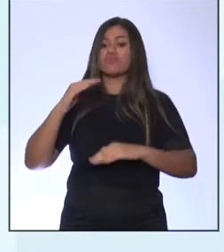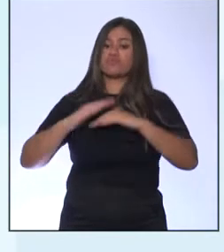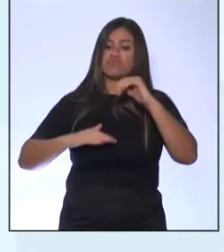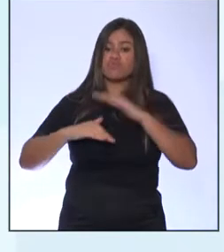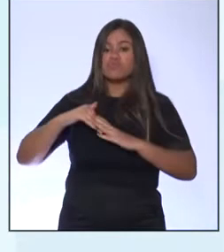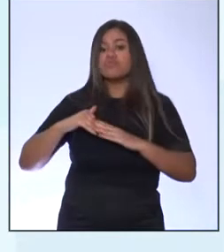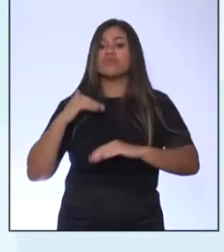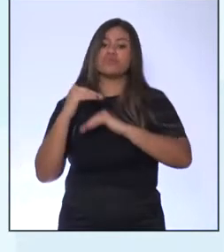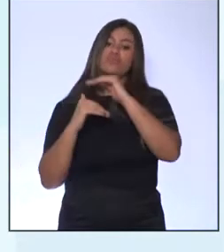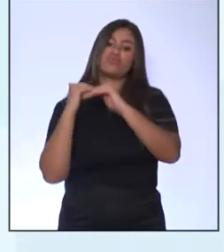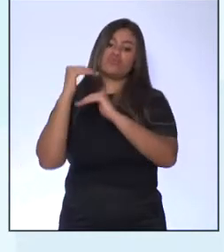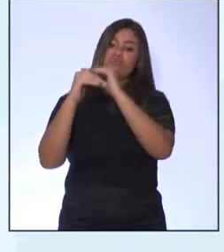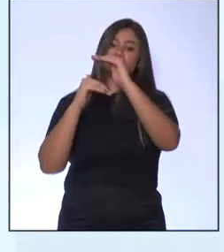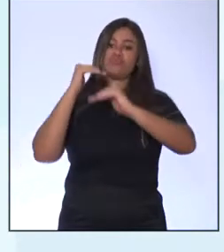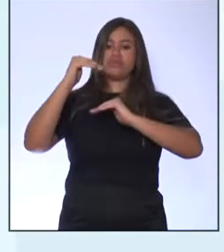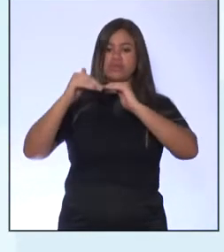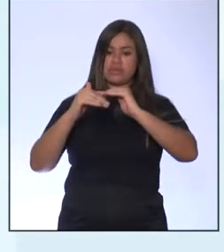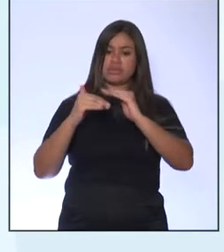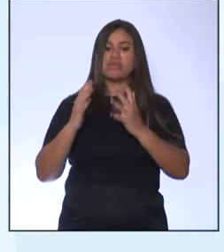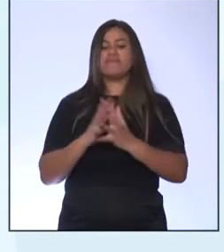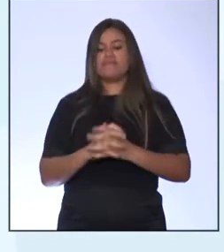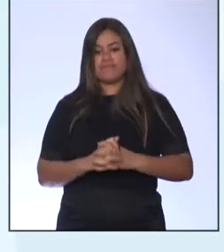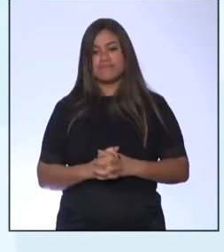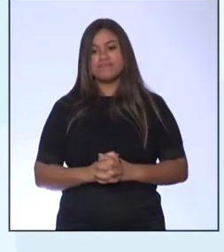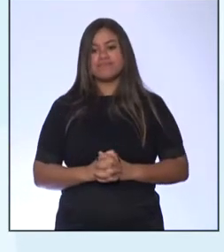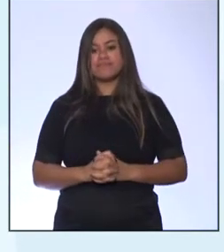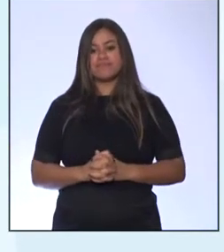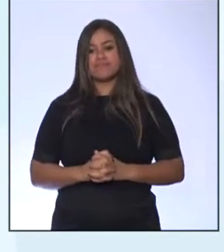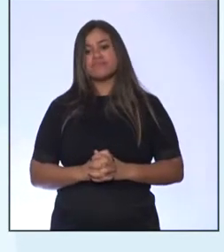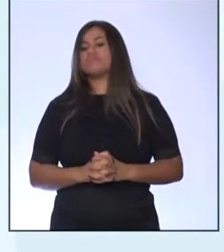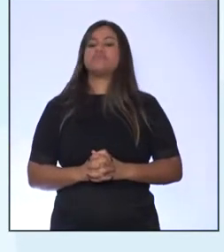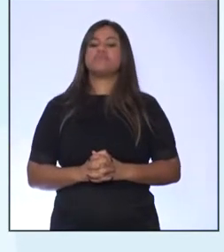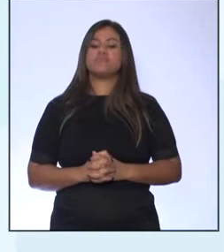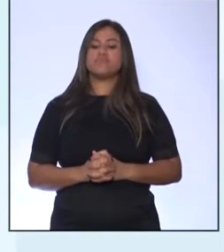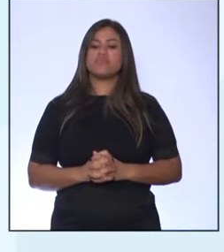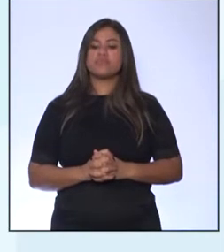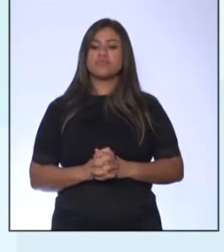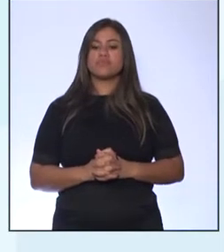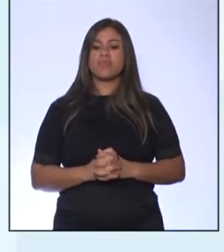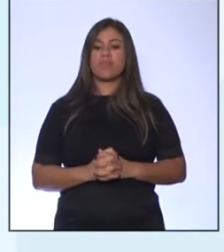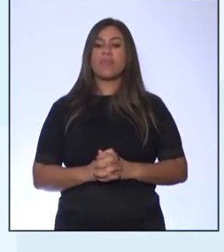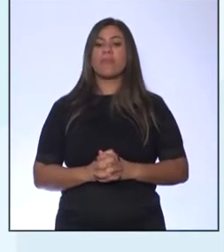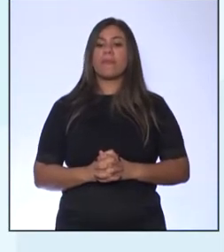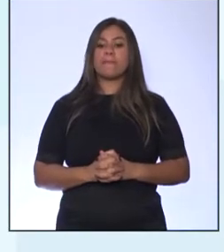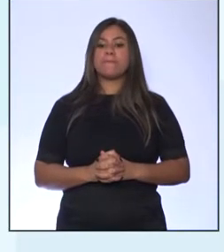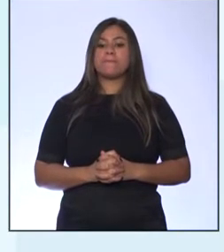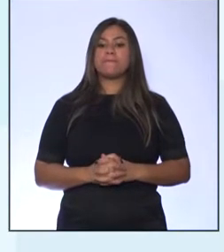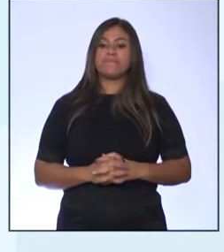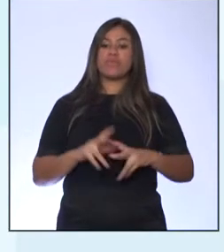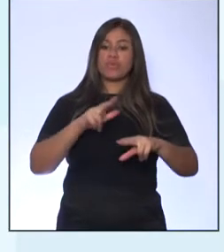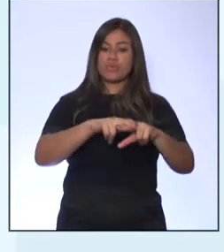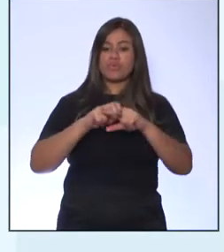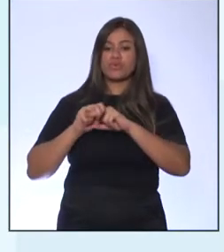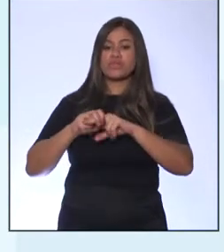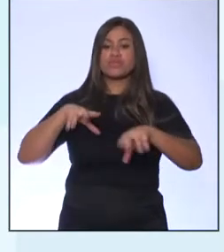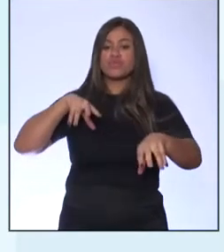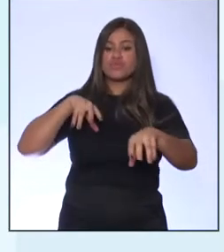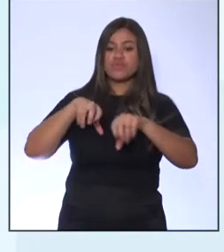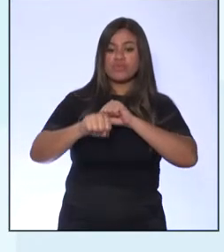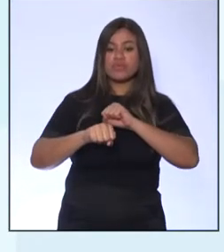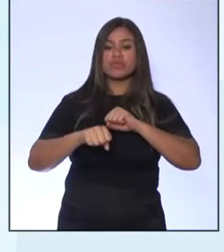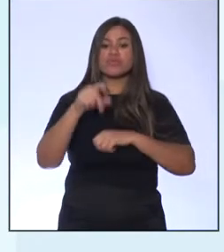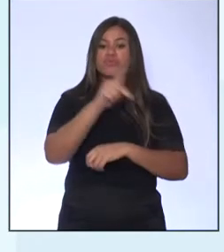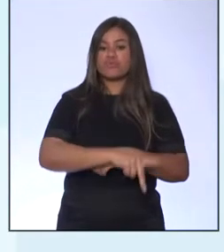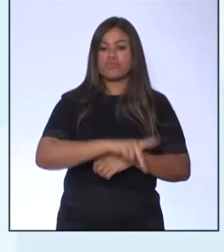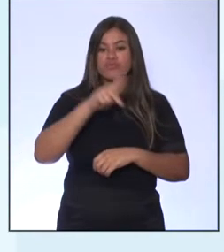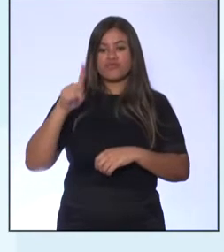escolar, que estão postas na BNCC. E, nesse sentido, nós mantivemos ainda, na formação do professor,